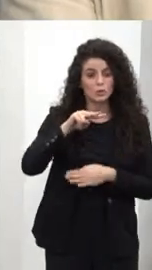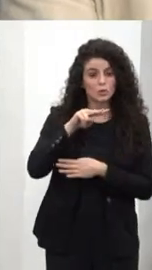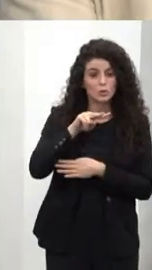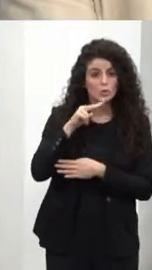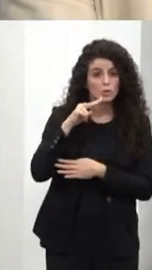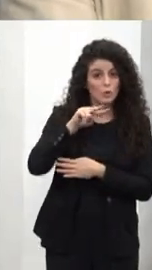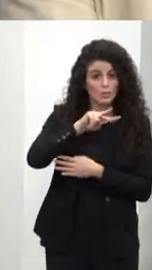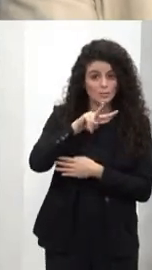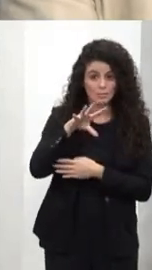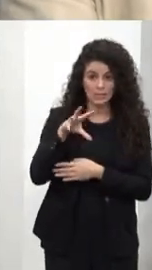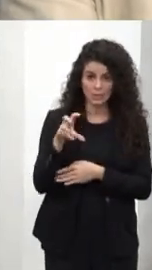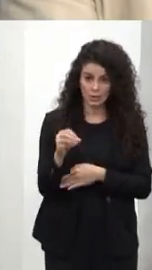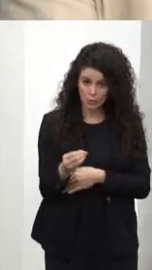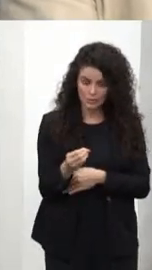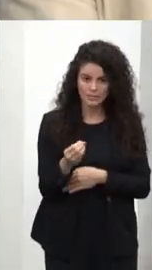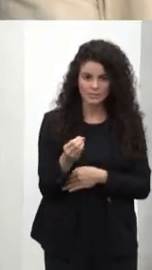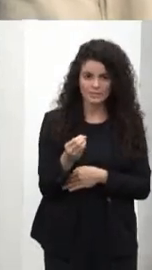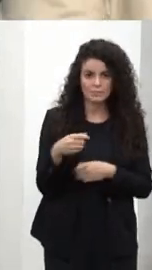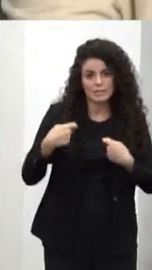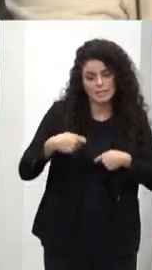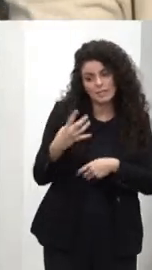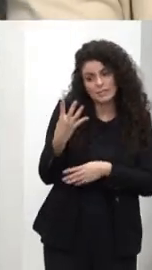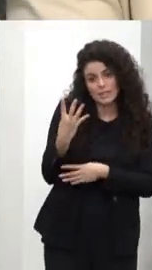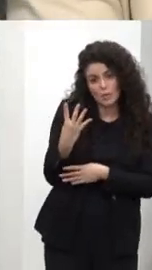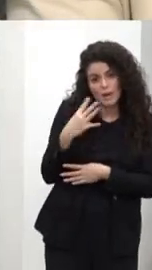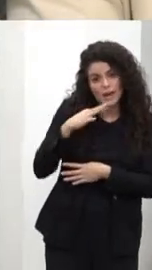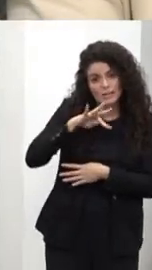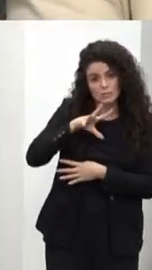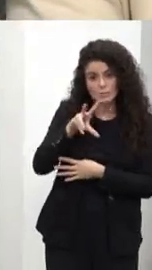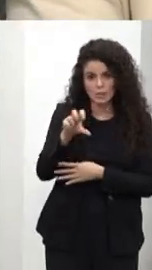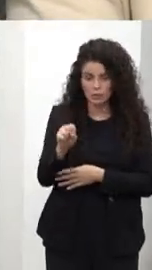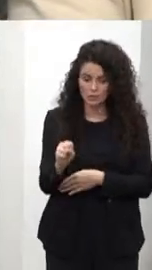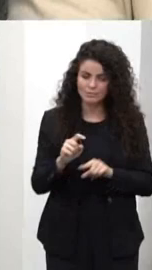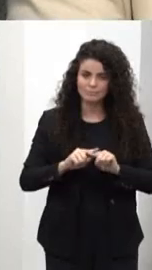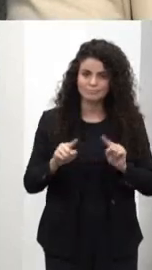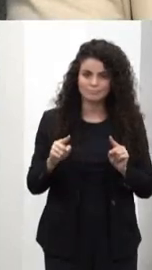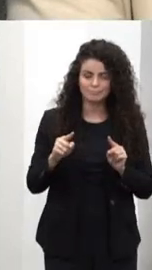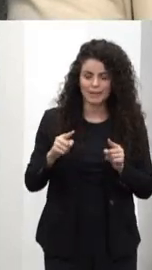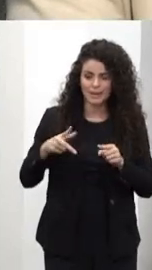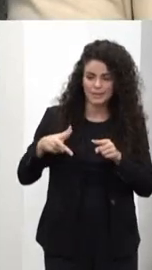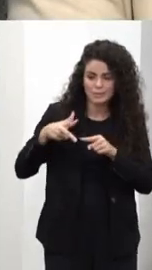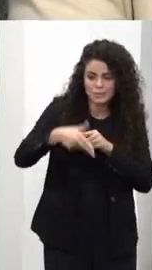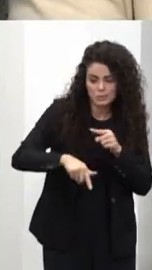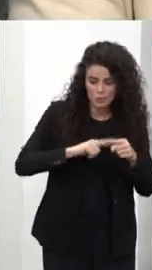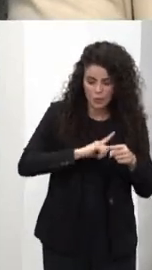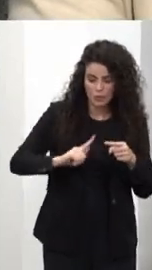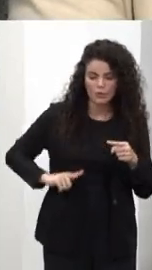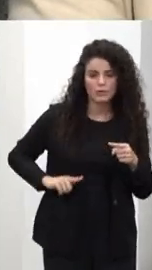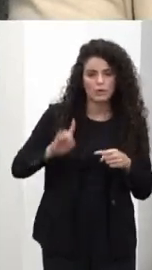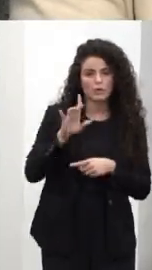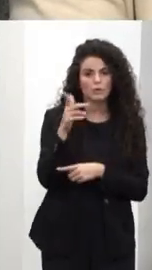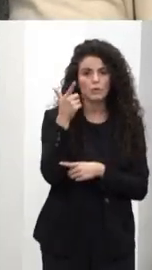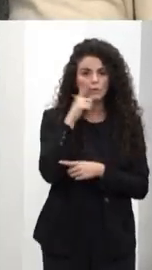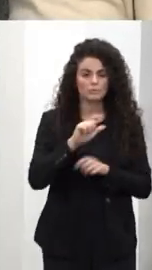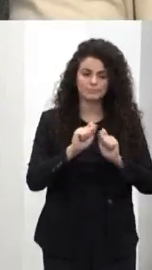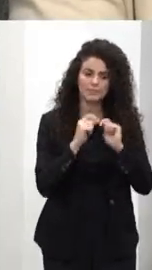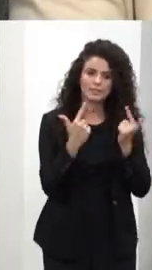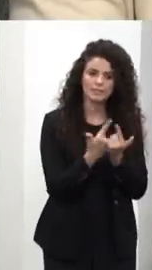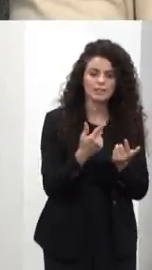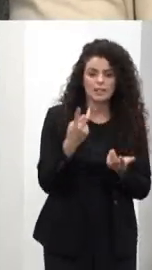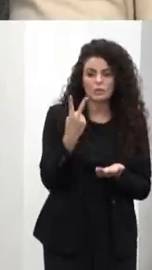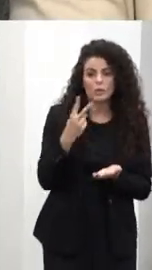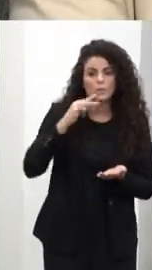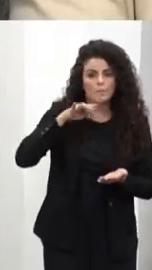quatro e depois Infelizmente o governo cortou a parte do governo ficou só da Assembleia que foi aquele edital